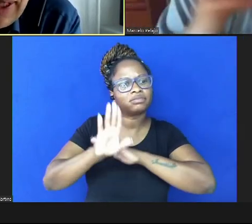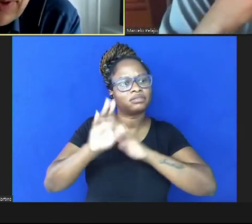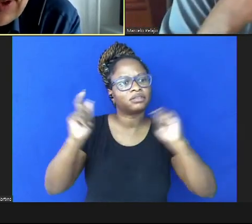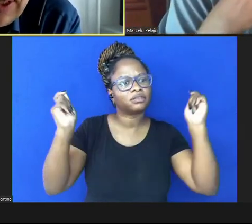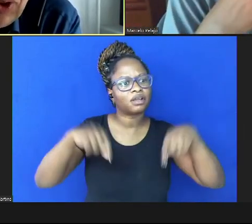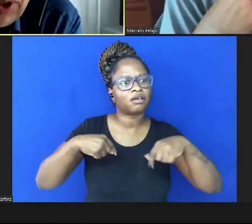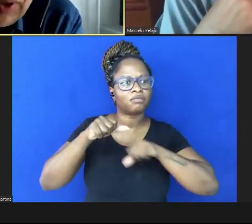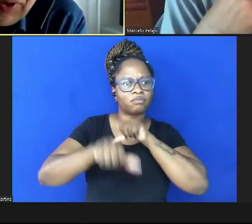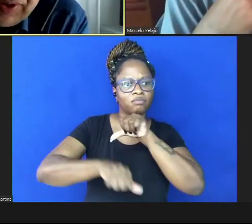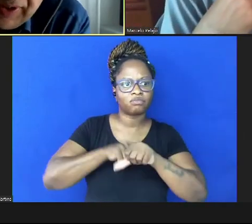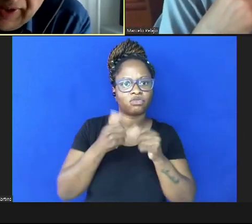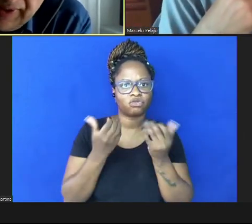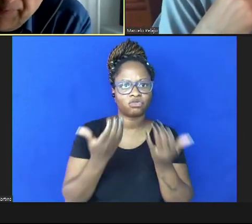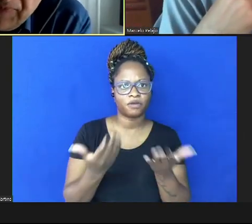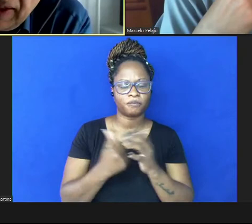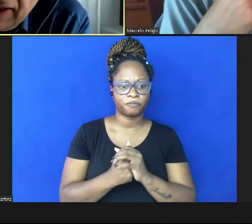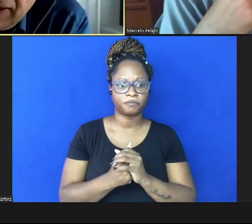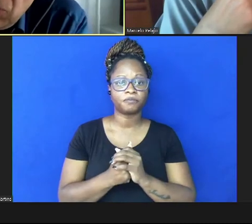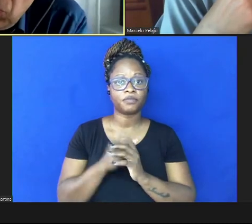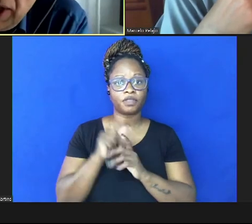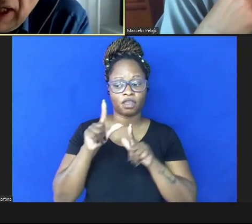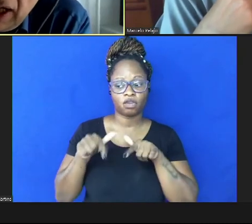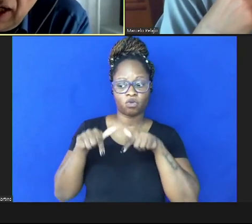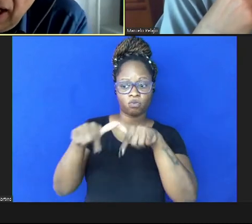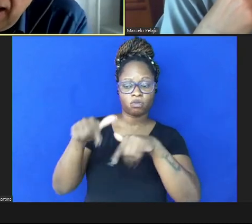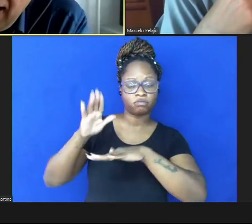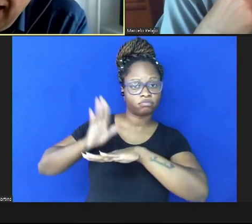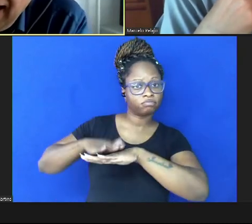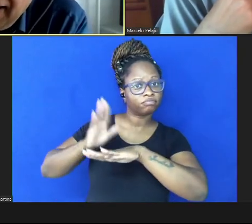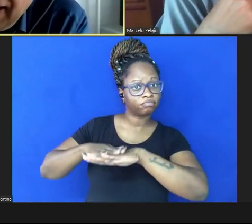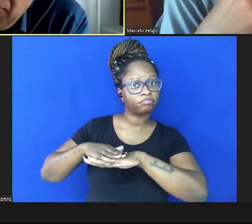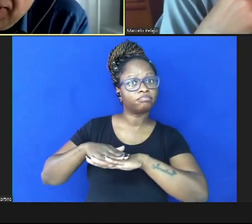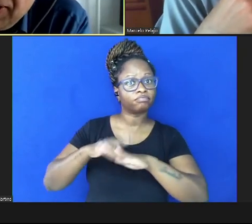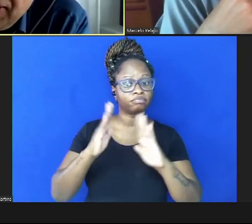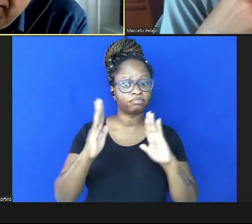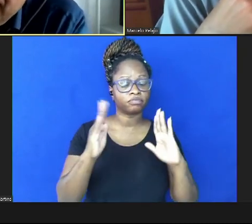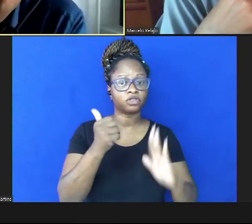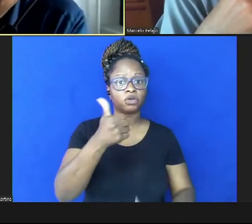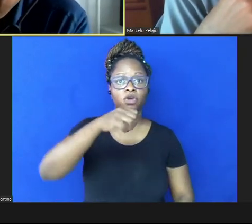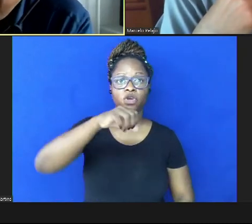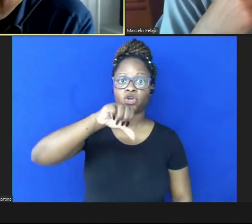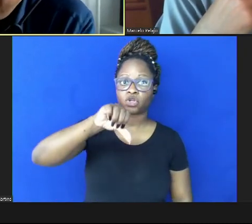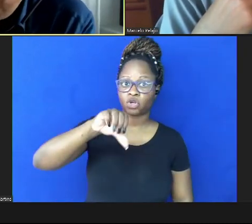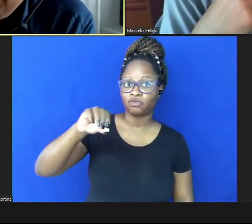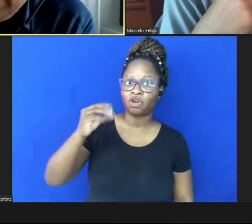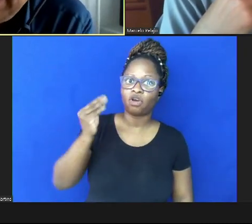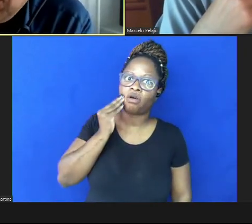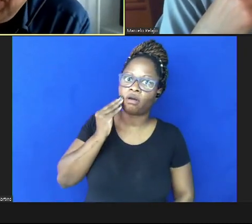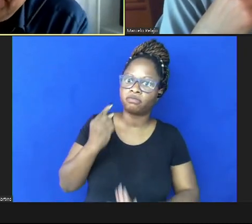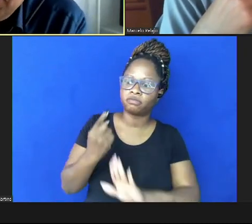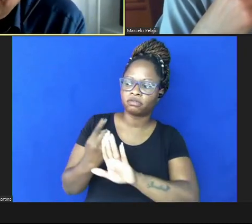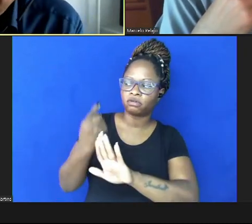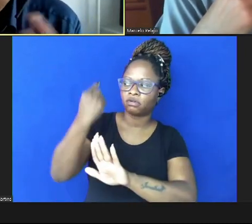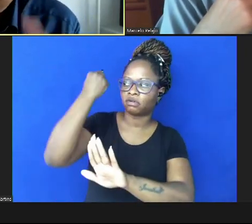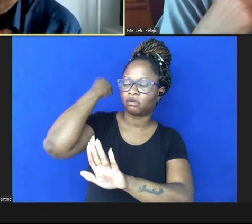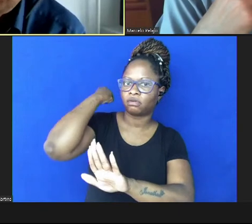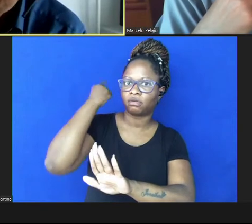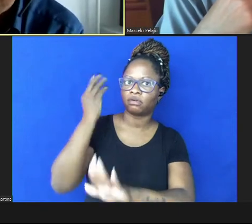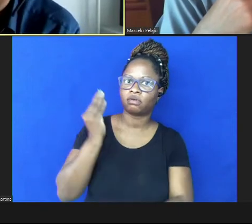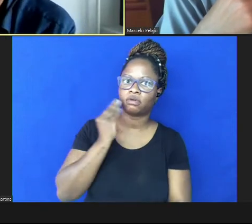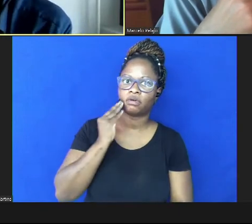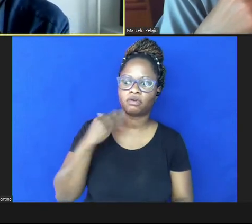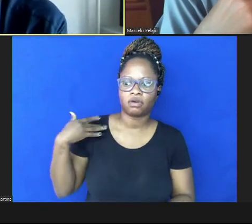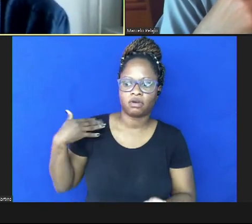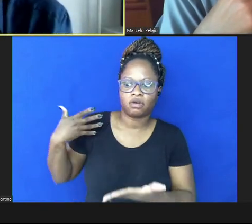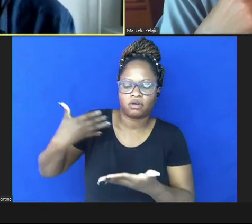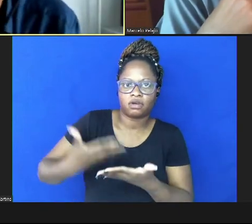Isso foi uma atitude por volta do ano 1900, é claro. Nós estamos em